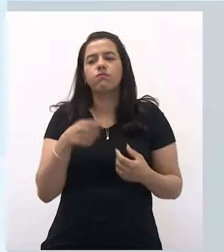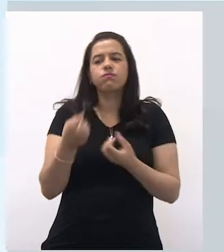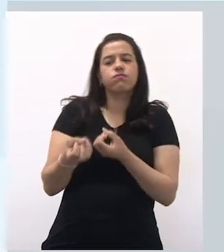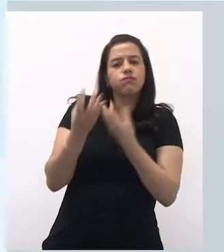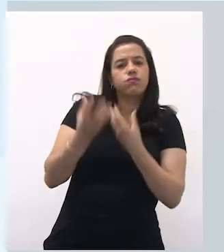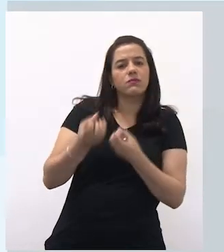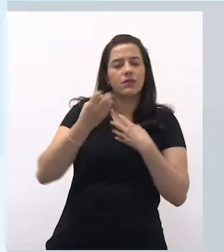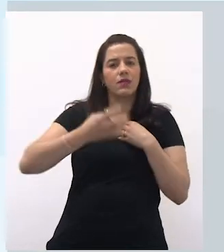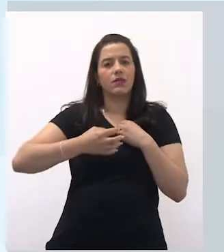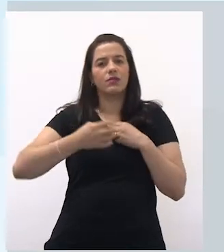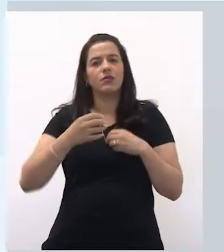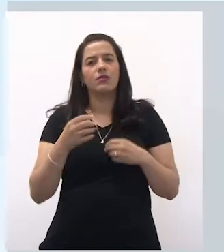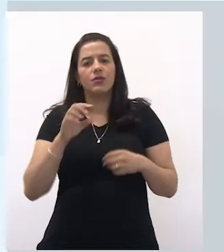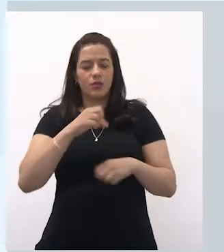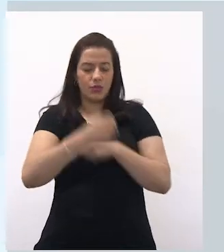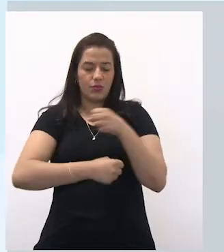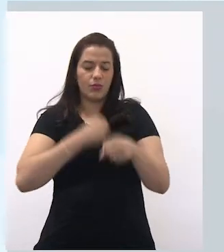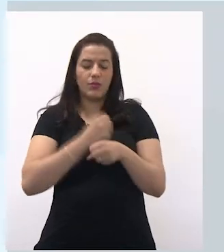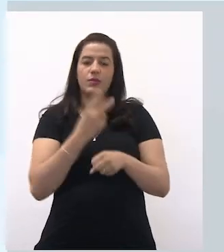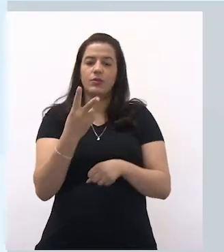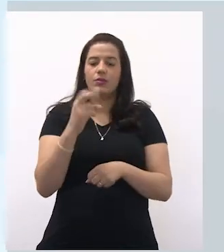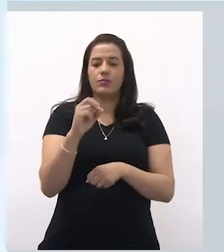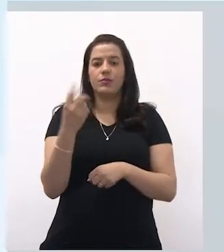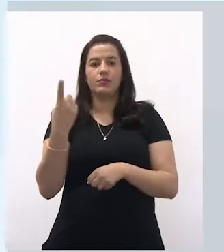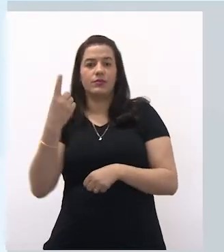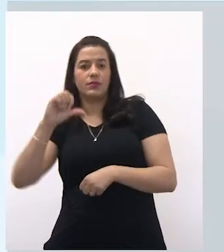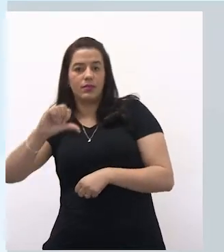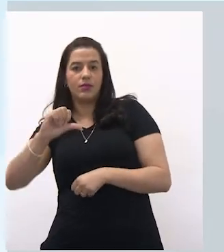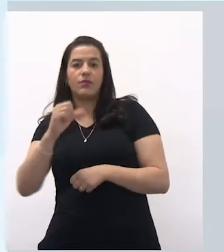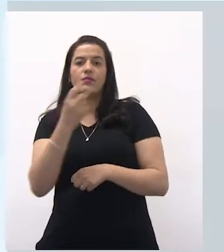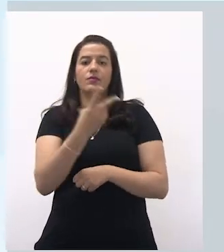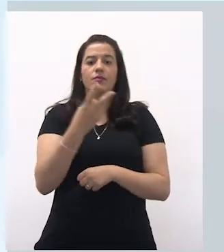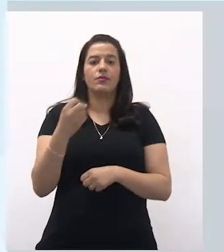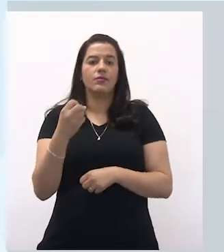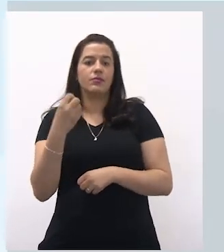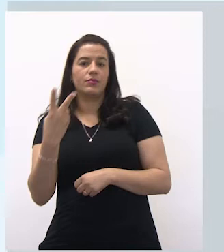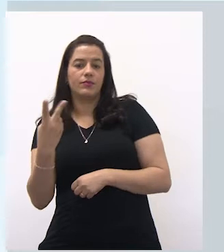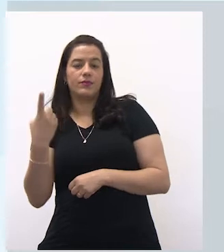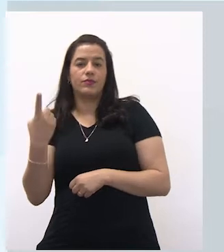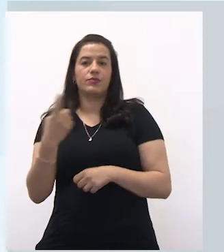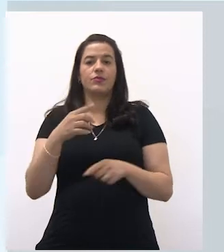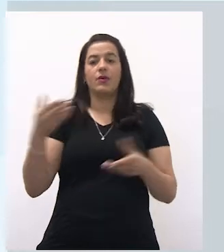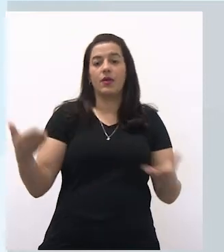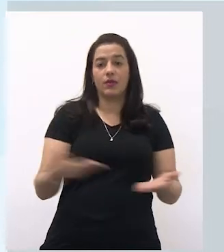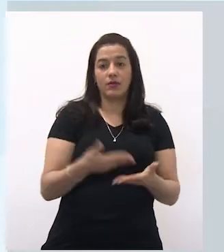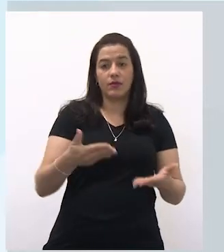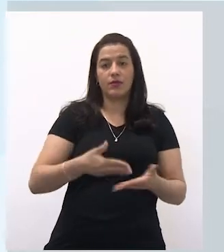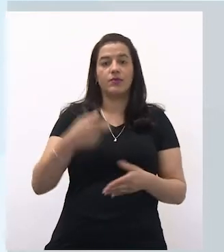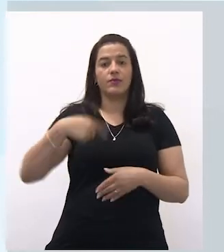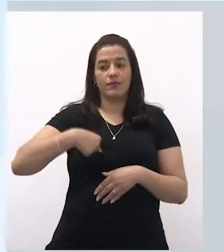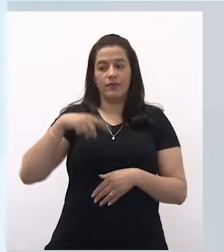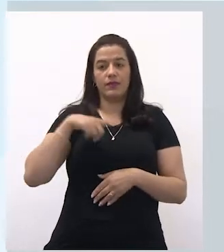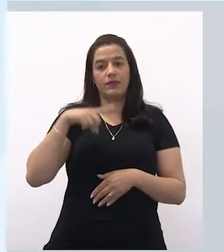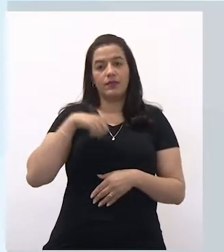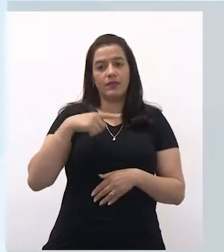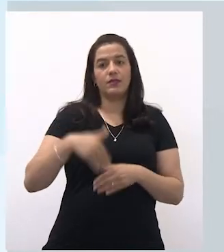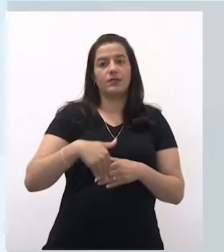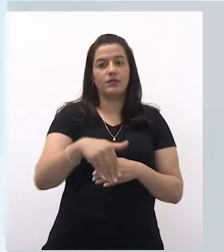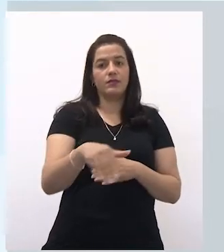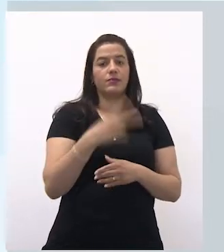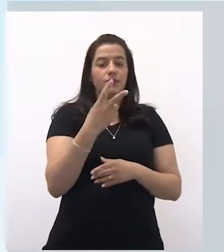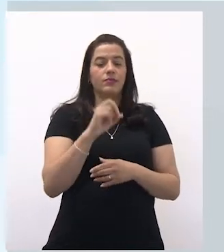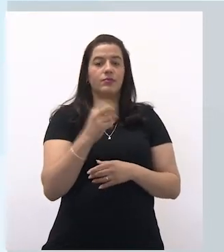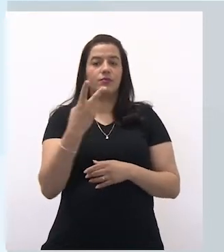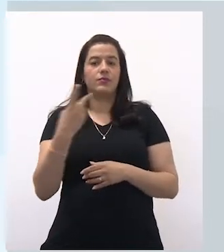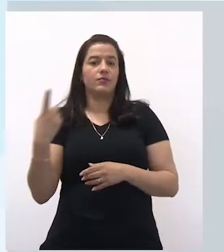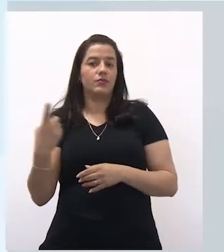2021, considerando os diferentes contextos, né? Nós teremos uma avaliação do SAEB agora em 2021.